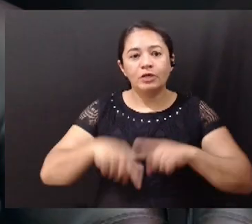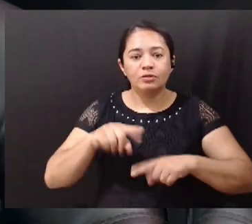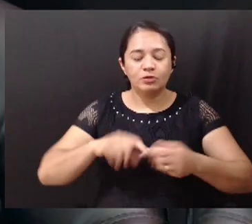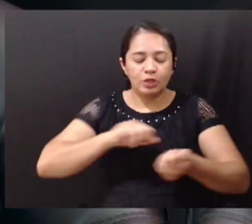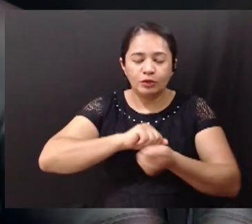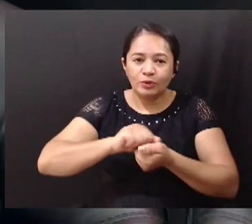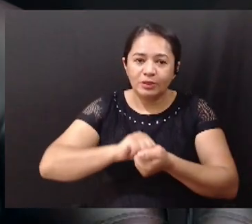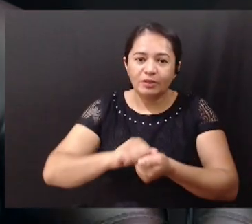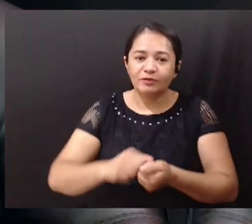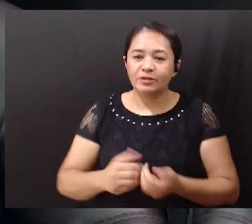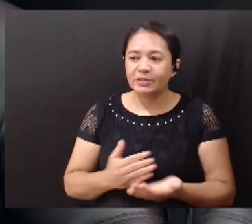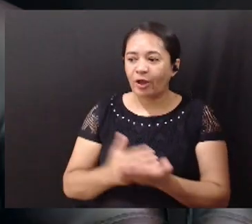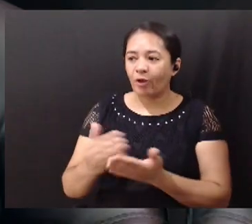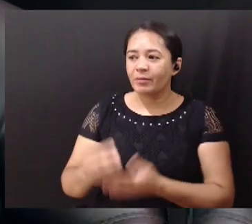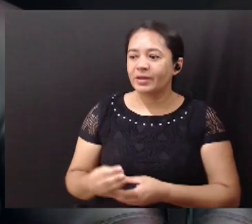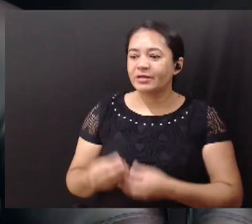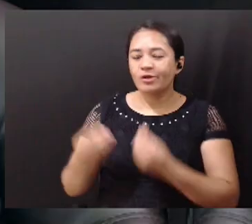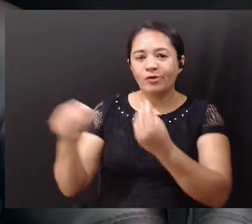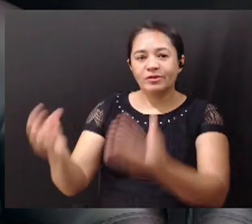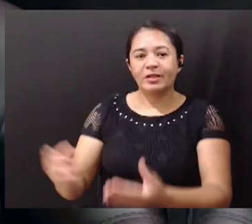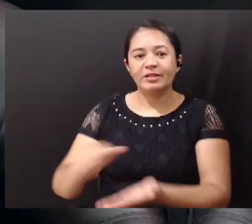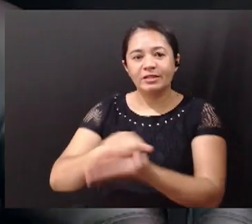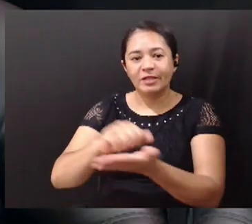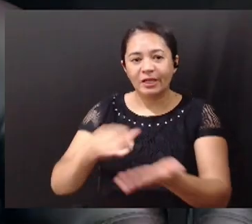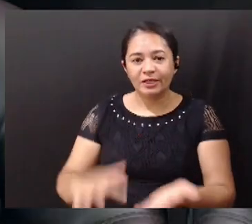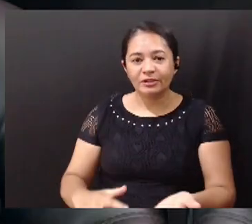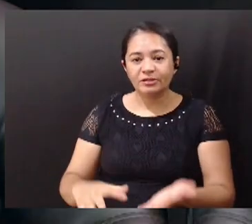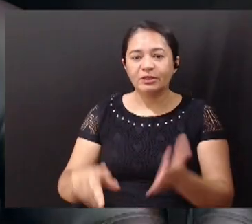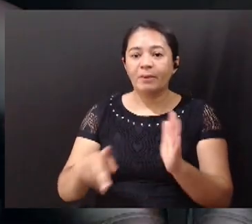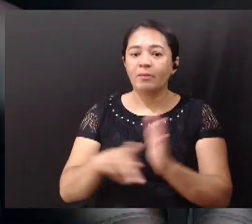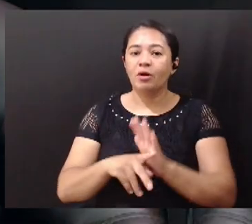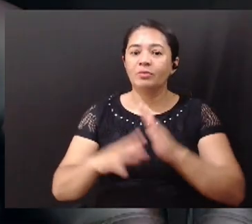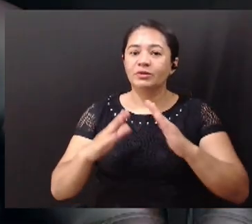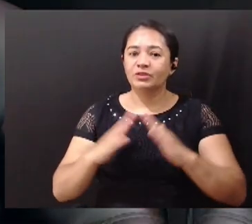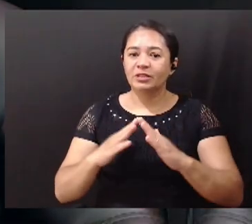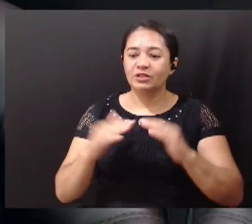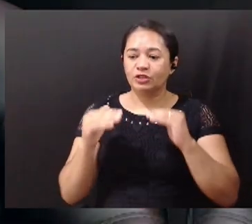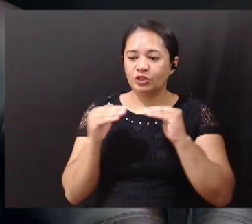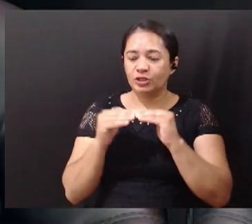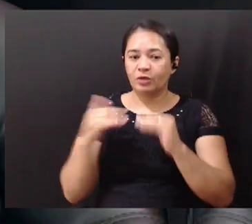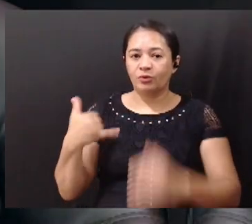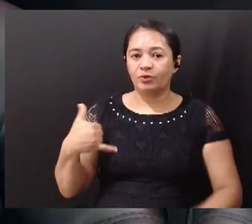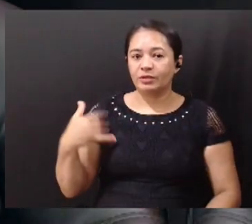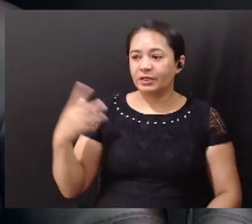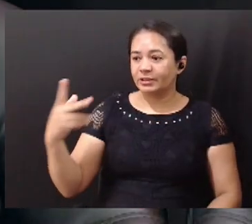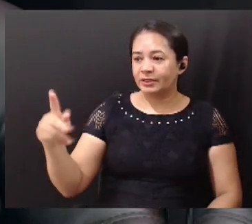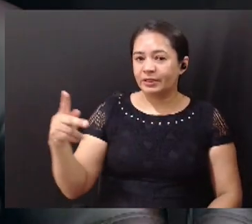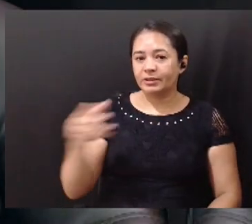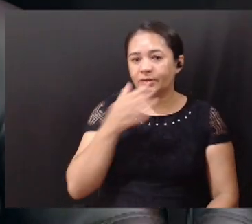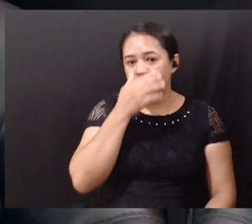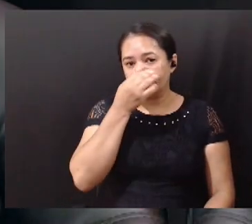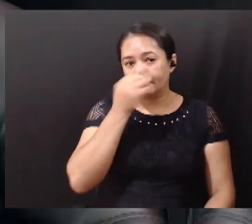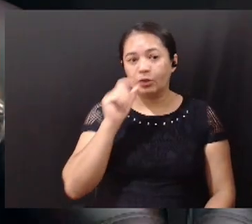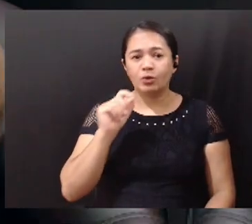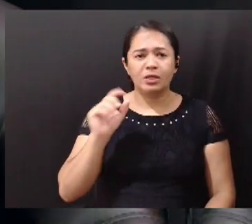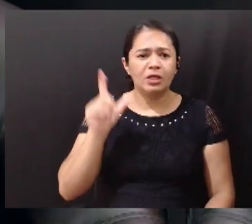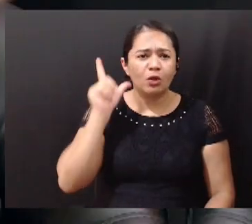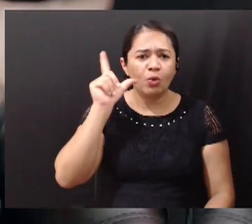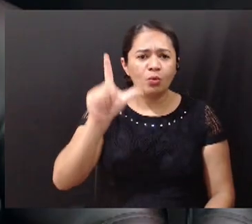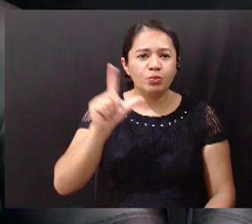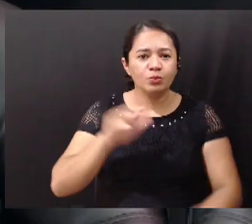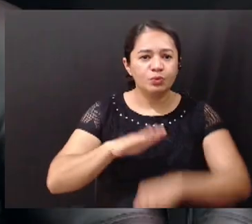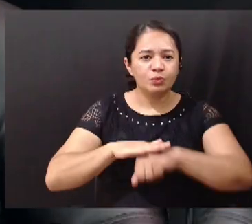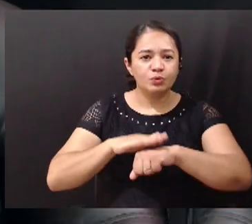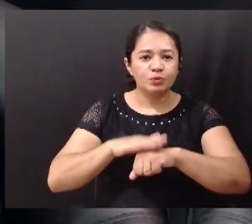filho atividades domésticas compatíveis com a idade e com ele, e o que ele consegue fazer. E aí, nisso, a gente